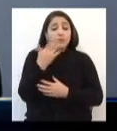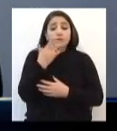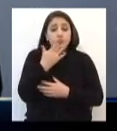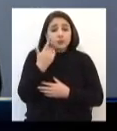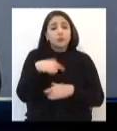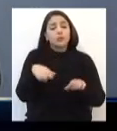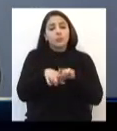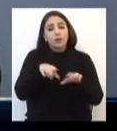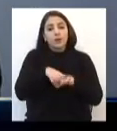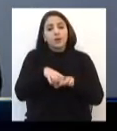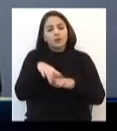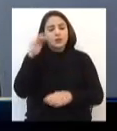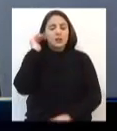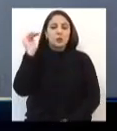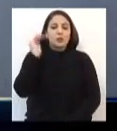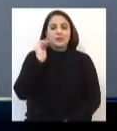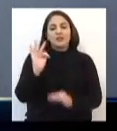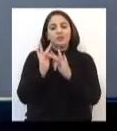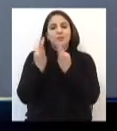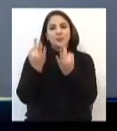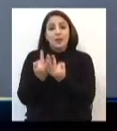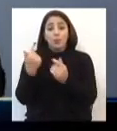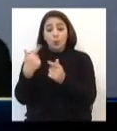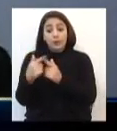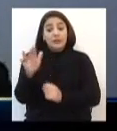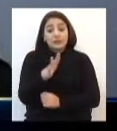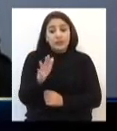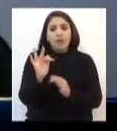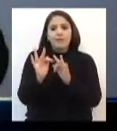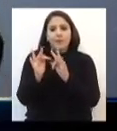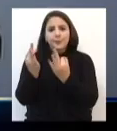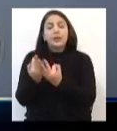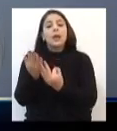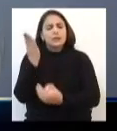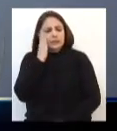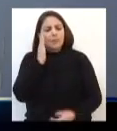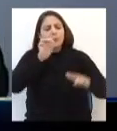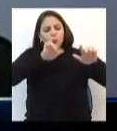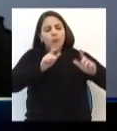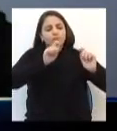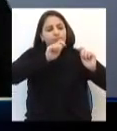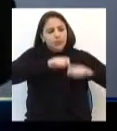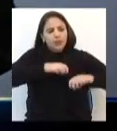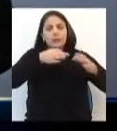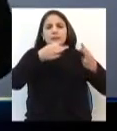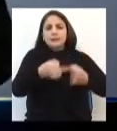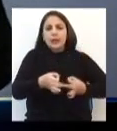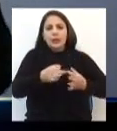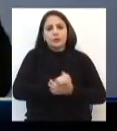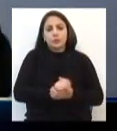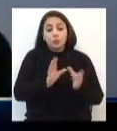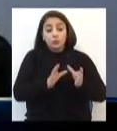e tranquilizar a vida da família. Por quê? Porque a família vai saber que ele está num local adequado, com uma